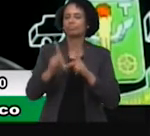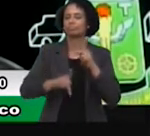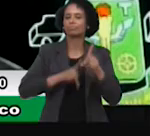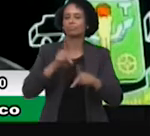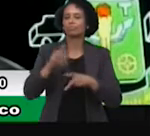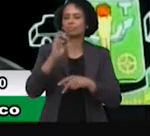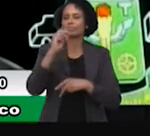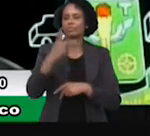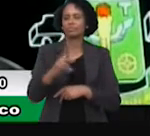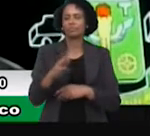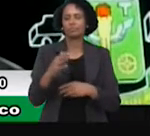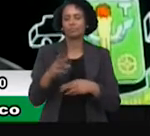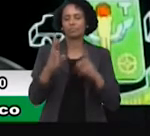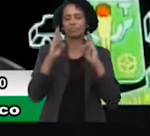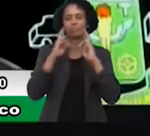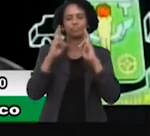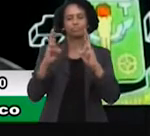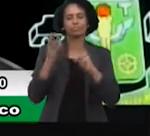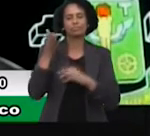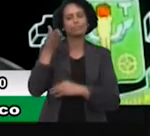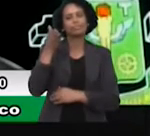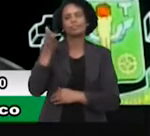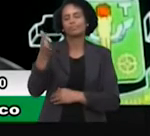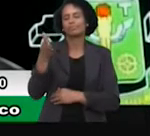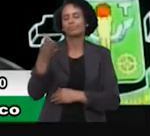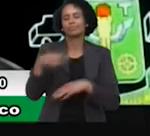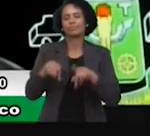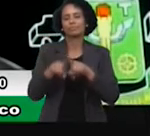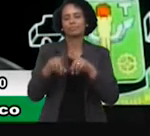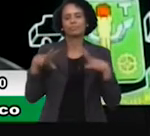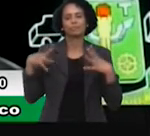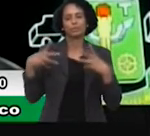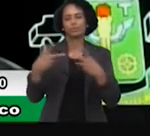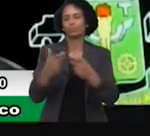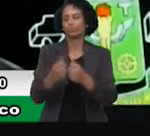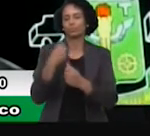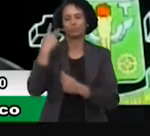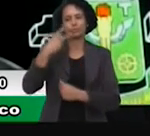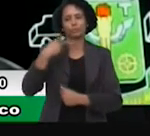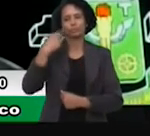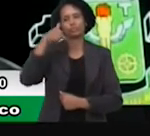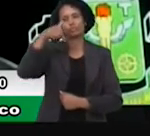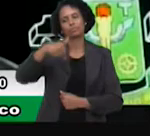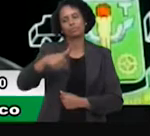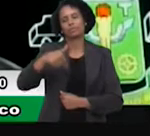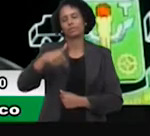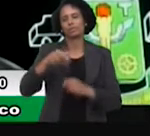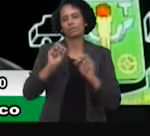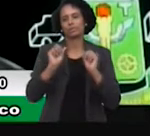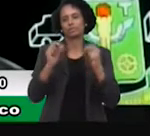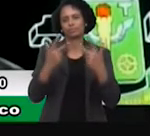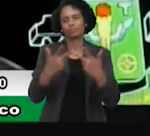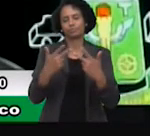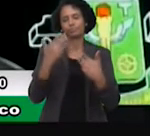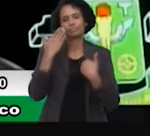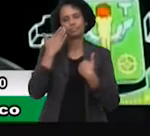respeito e admiração que Vossa Excelência tem de todos os parlamentares nessa casa. Muito obrigado por fazer parte desses 4 anos